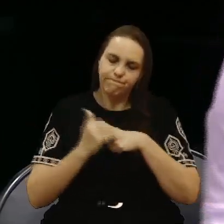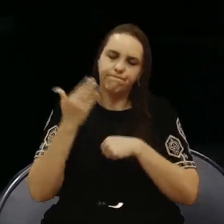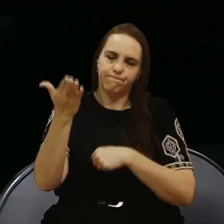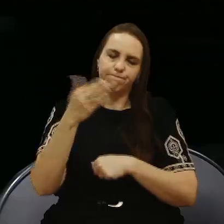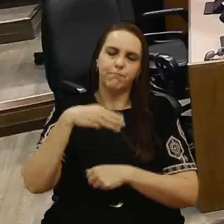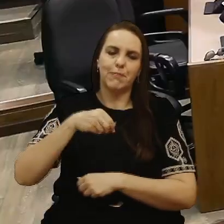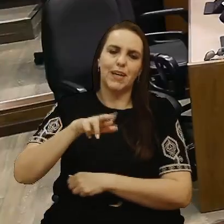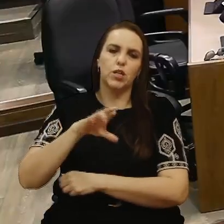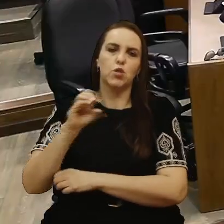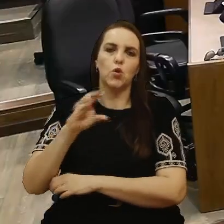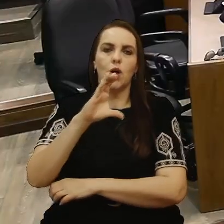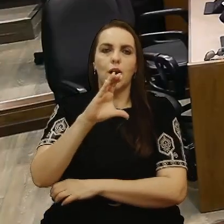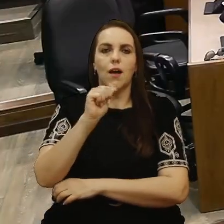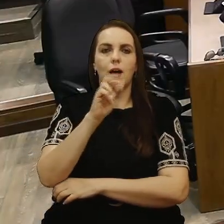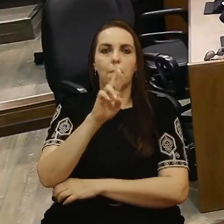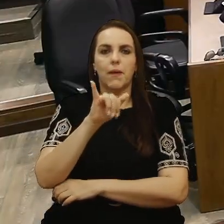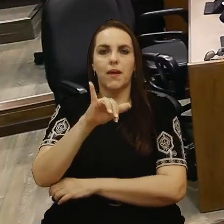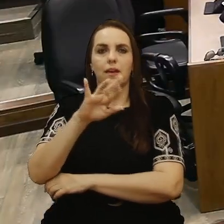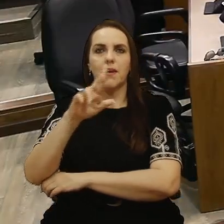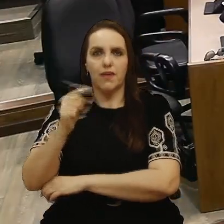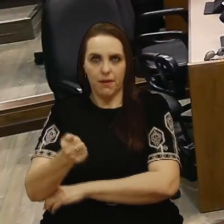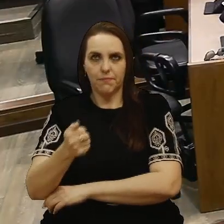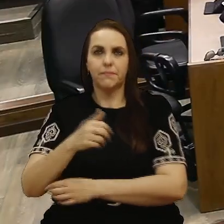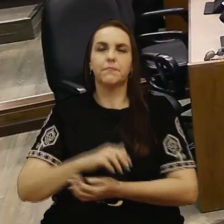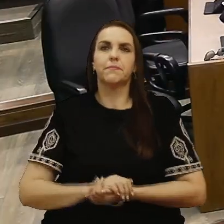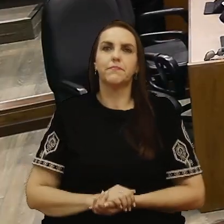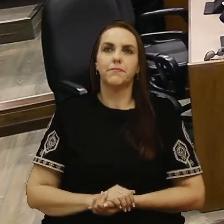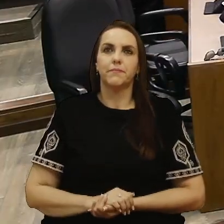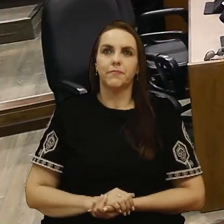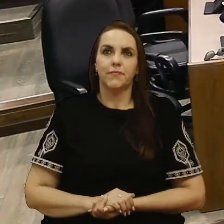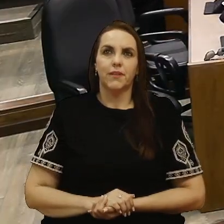senhor presidente. Próximo inscrito, vereador Lucas Carenhato.